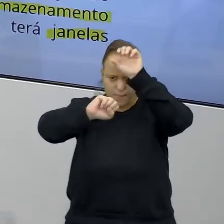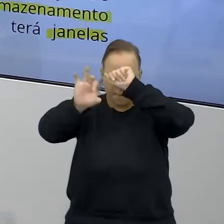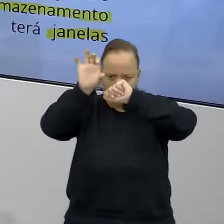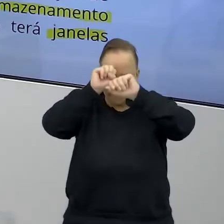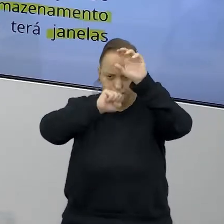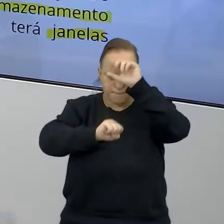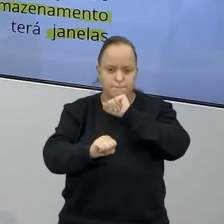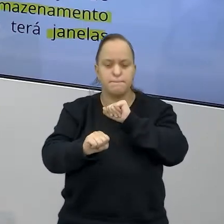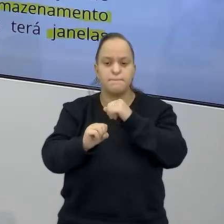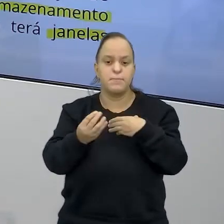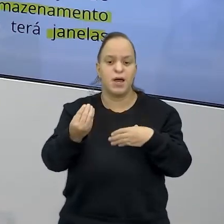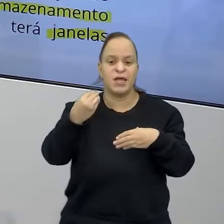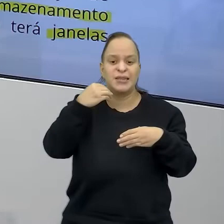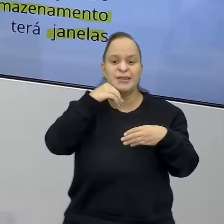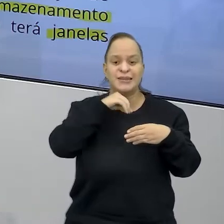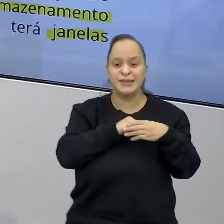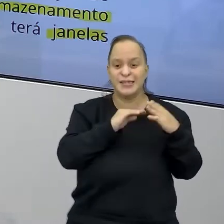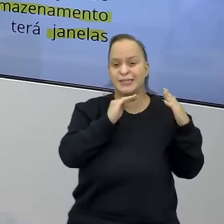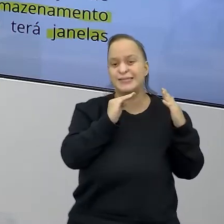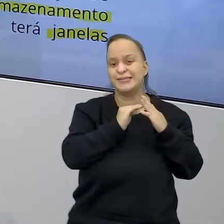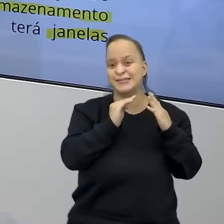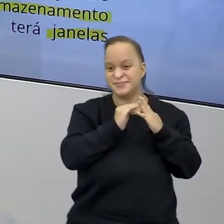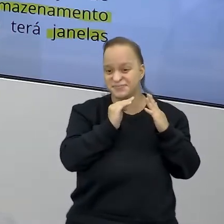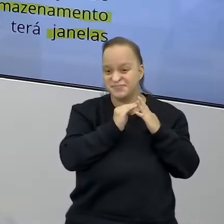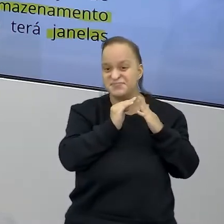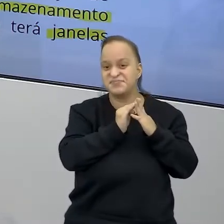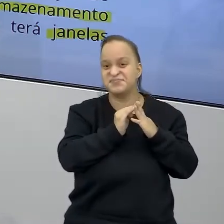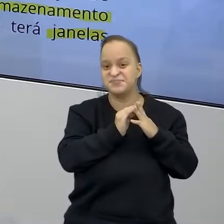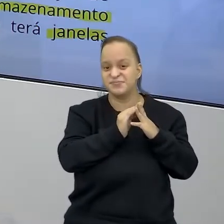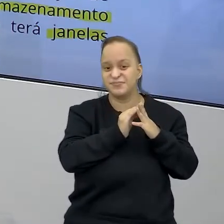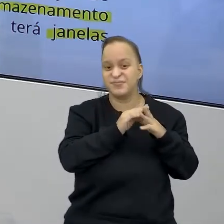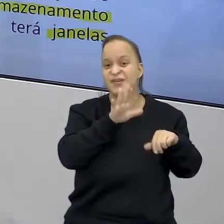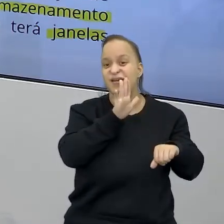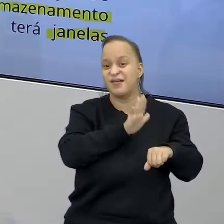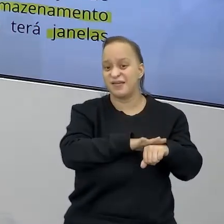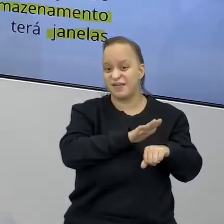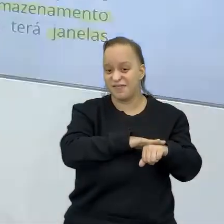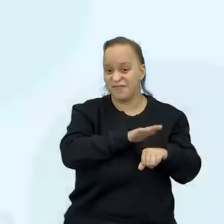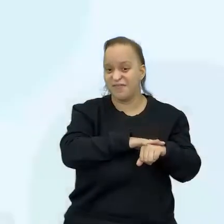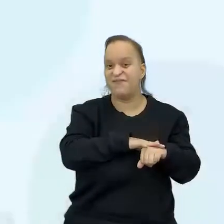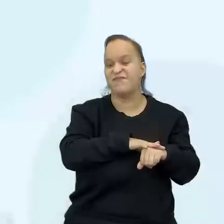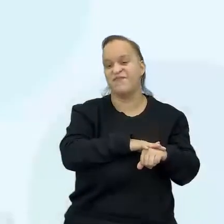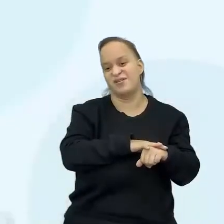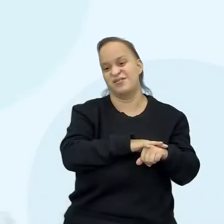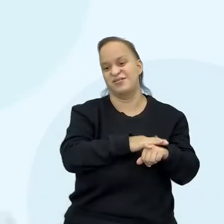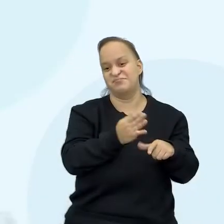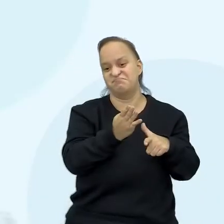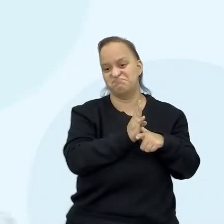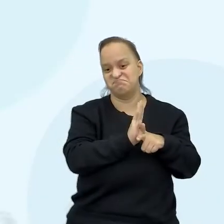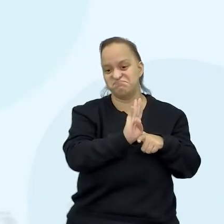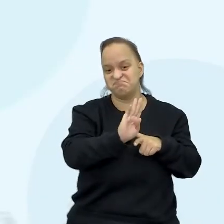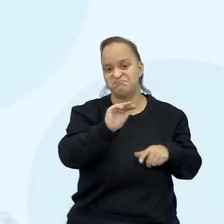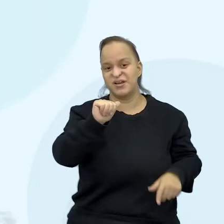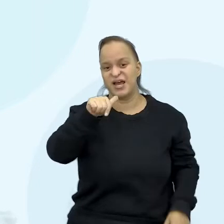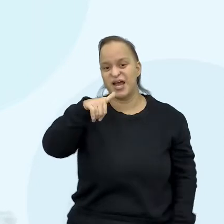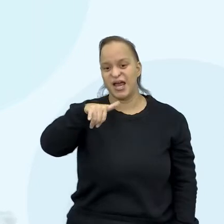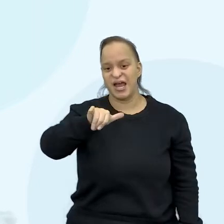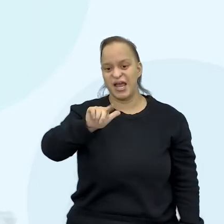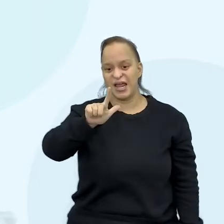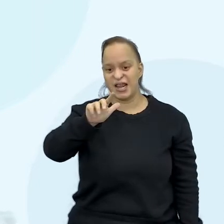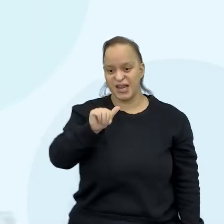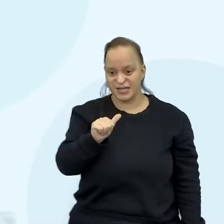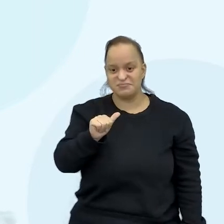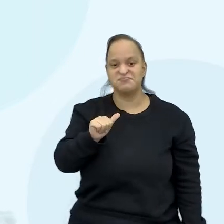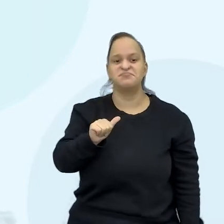na nossa casa aqui, que vai ser feita em Xandópolis, no bairro de Ares, tudo bem? Então aqui,